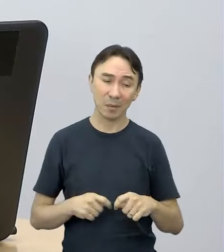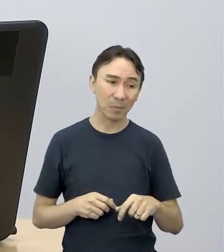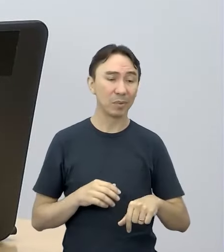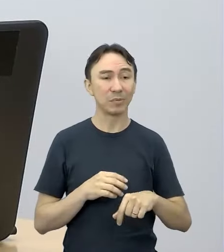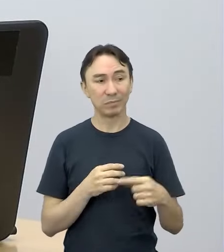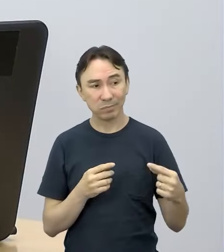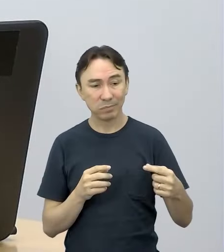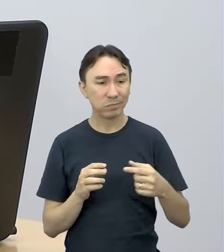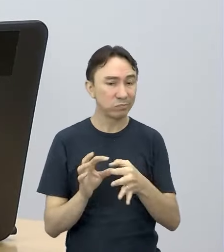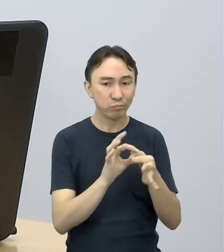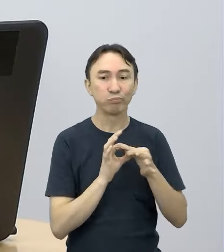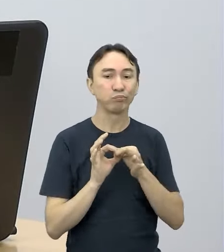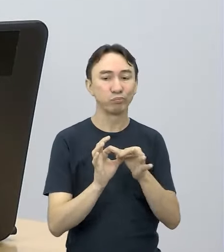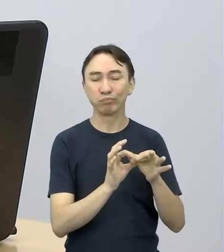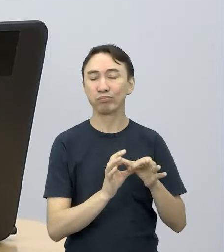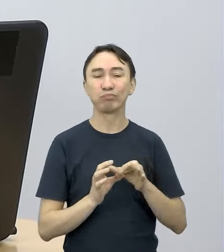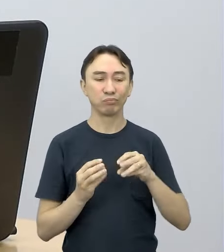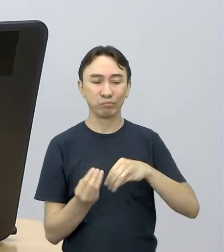Bom, vamos lá.